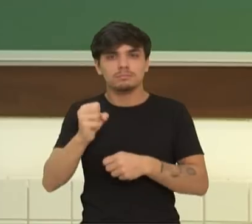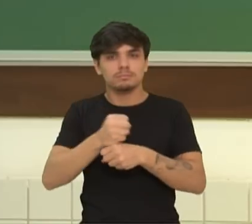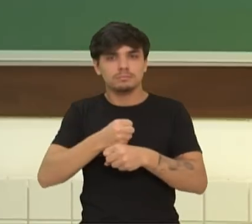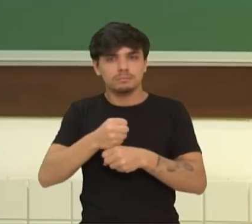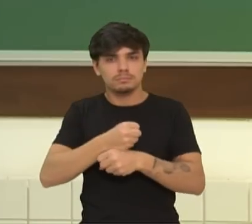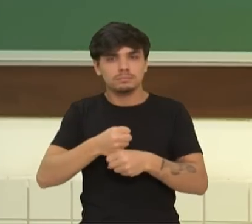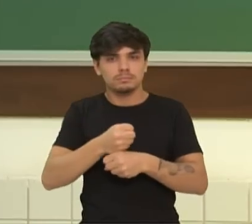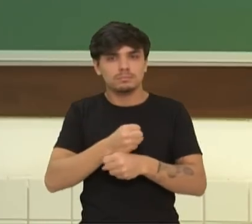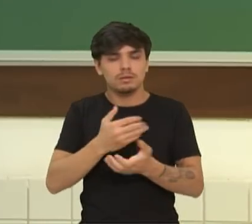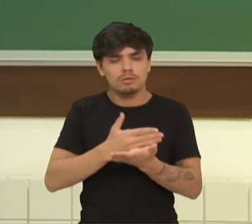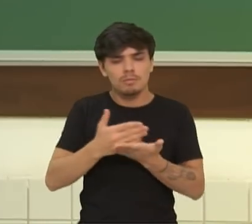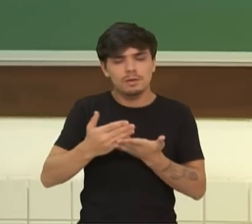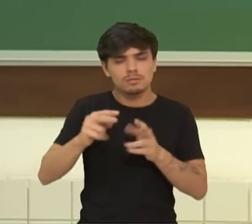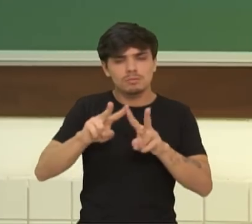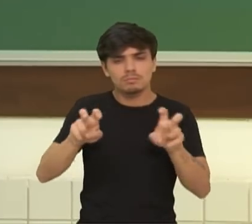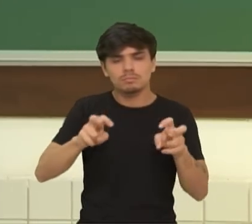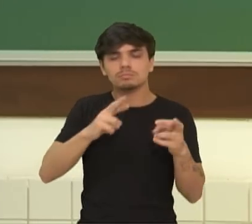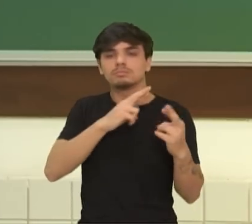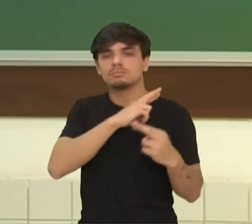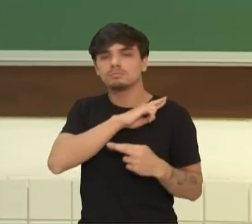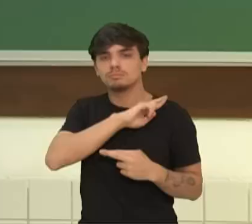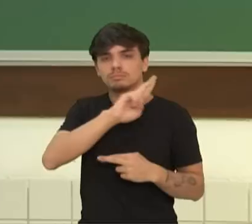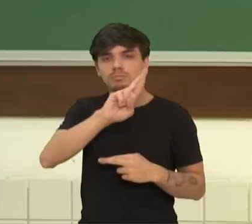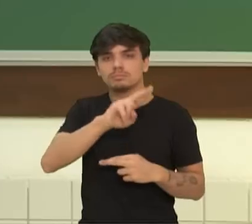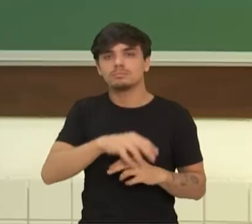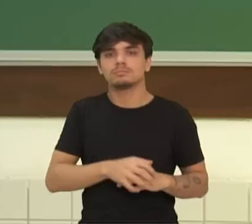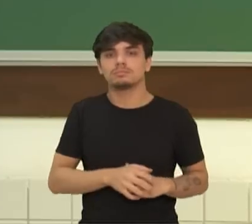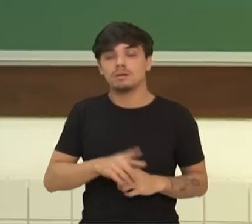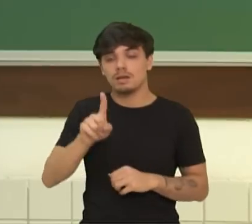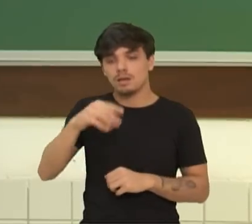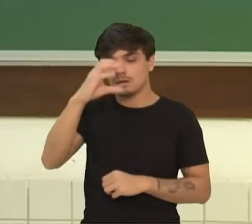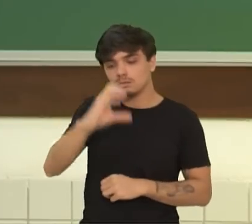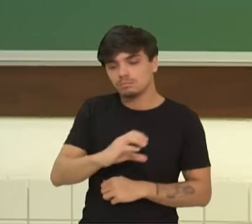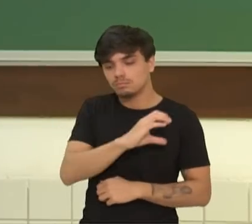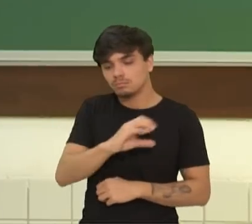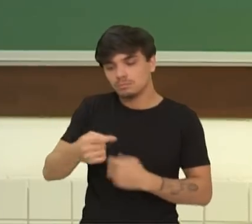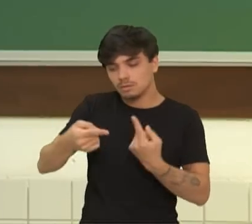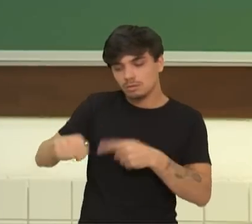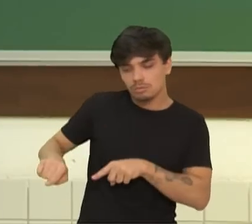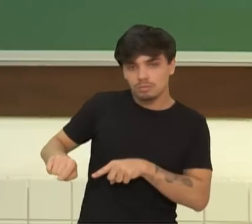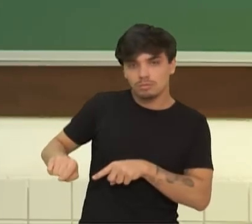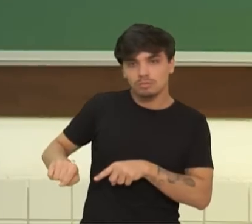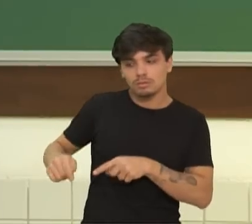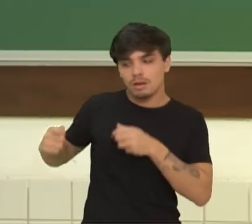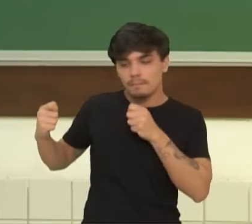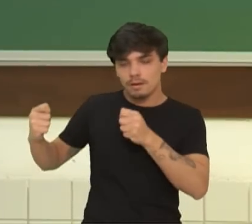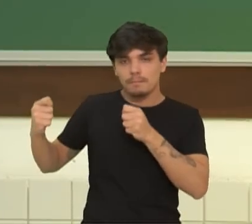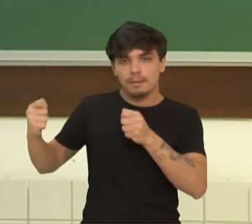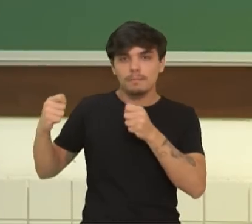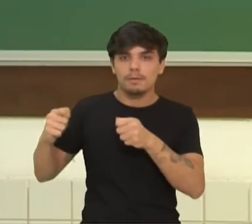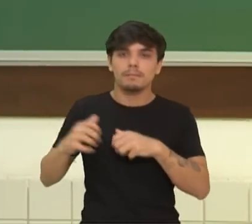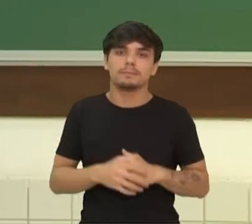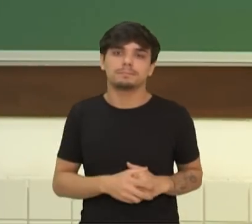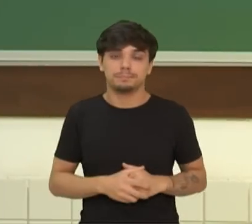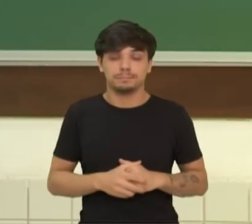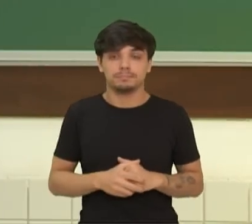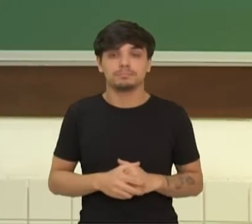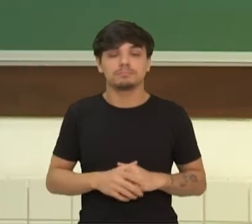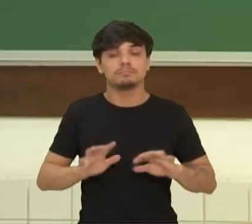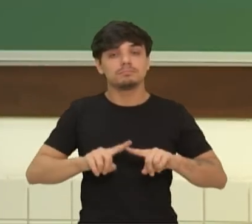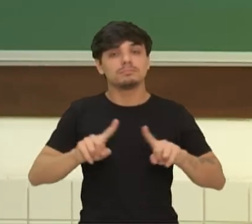um conflito religioso, na realidade. Eram os católicos contra os protestantes,